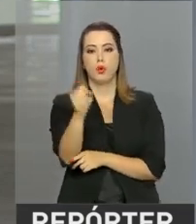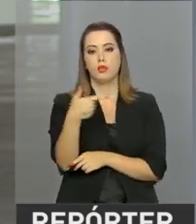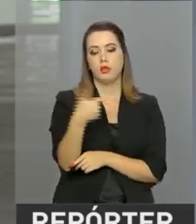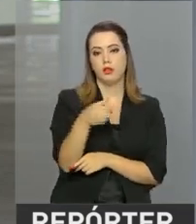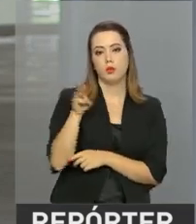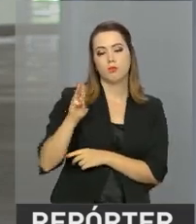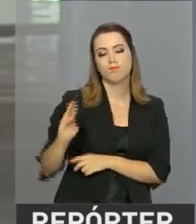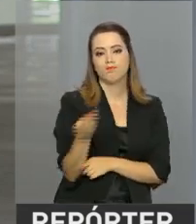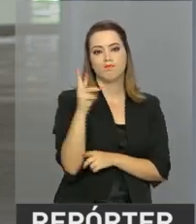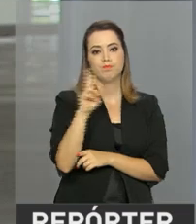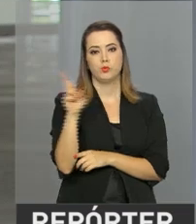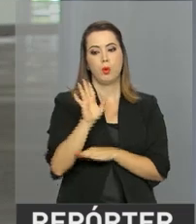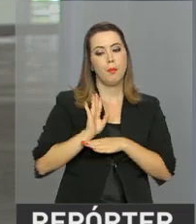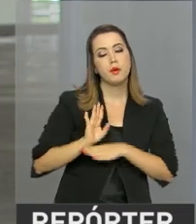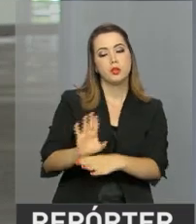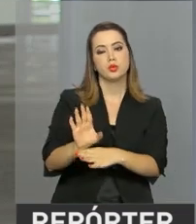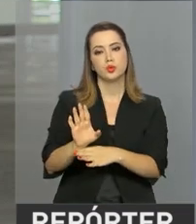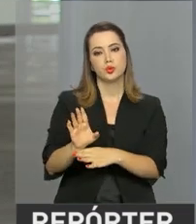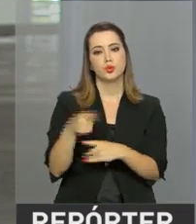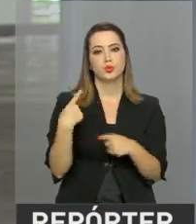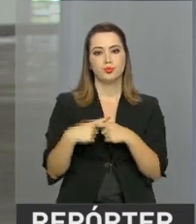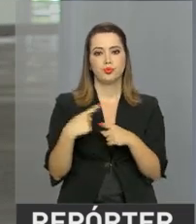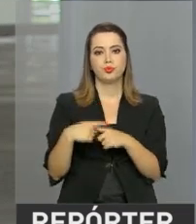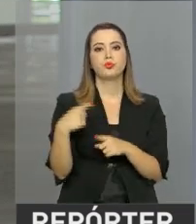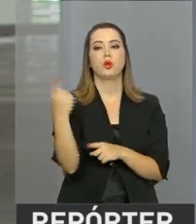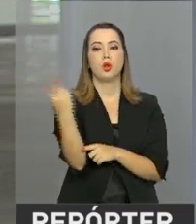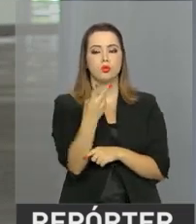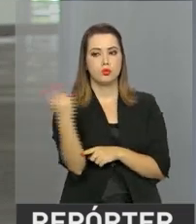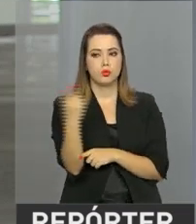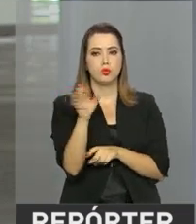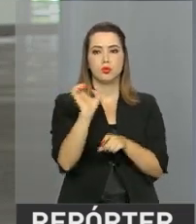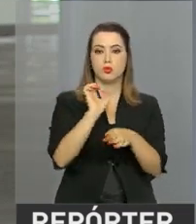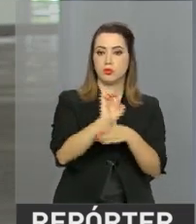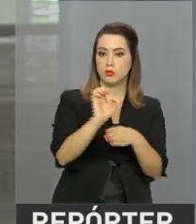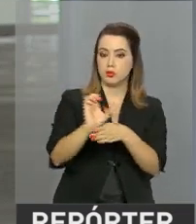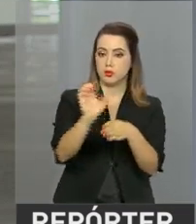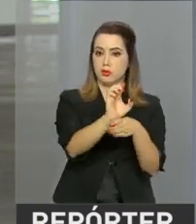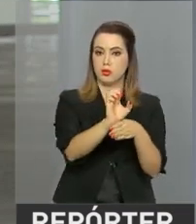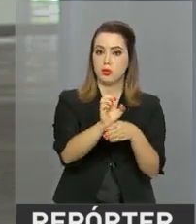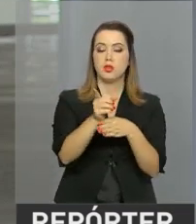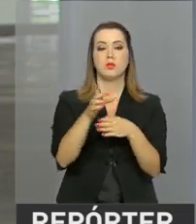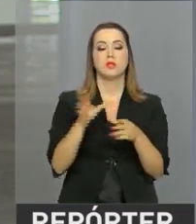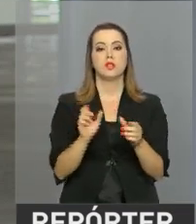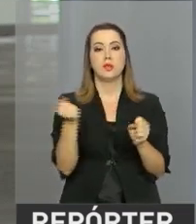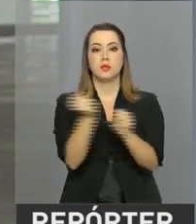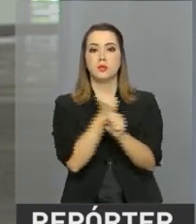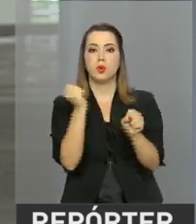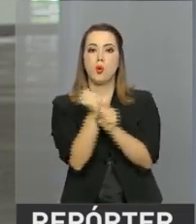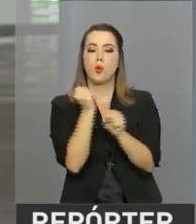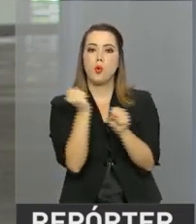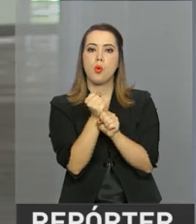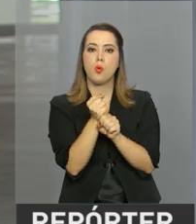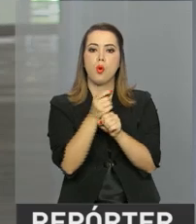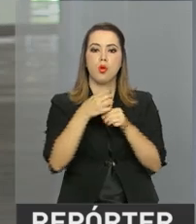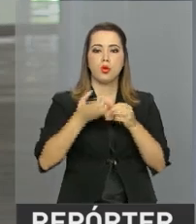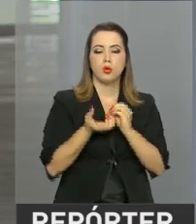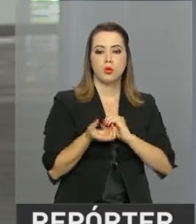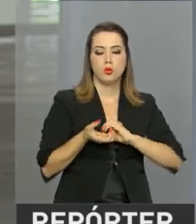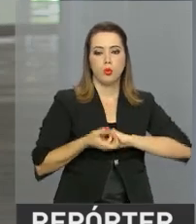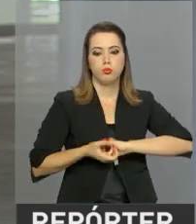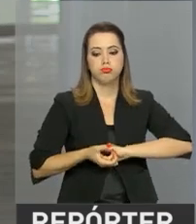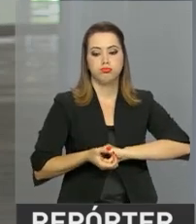reais. Estes recursos vão ser utilizados nestes dois estados para a construção de adutoras, que vai levar água